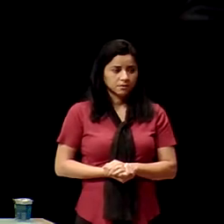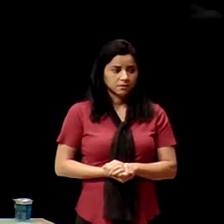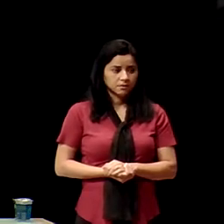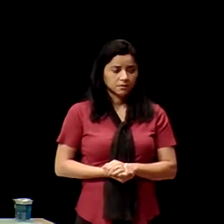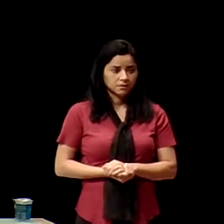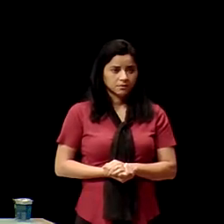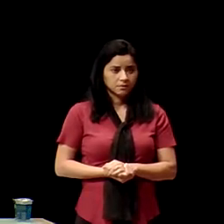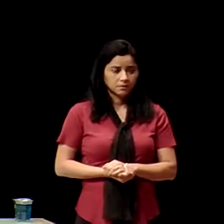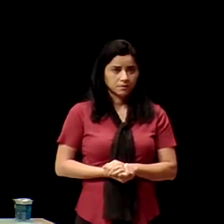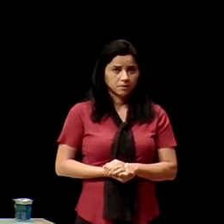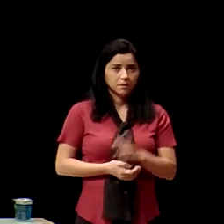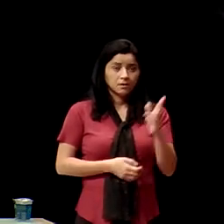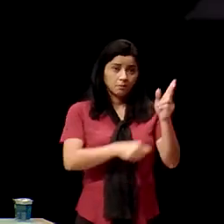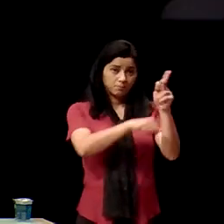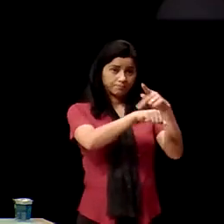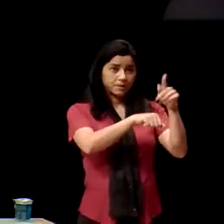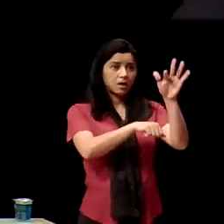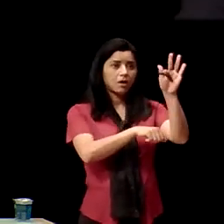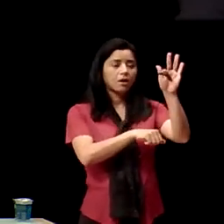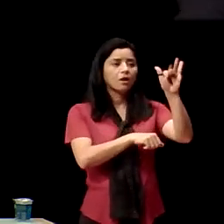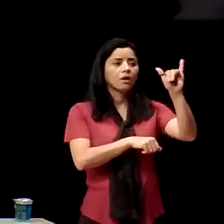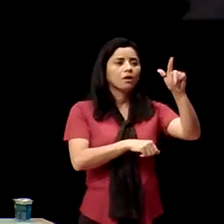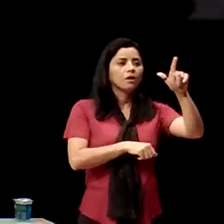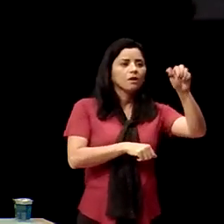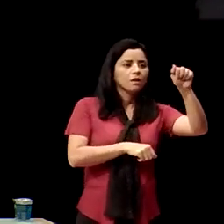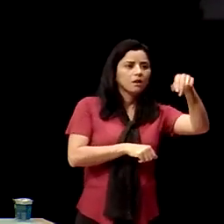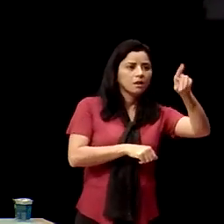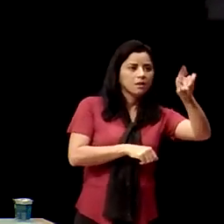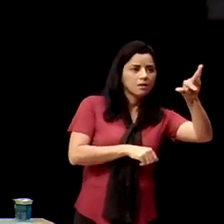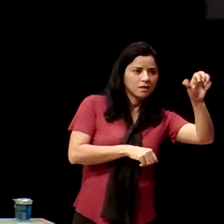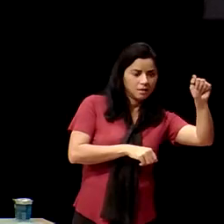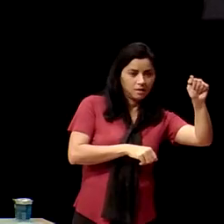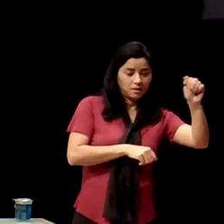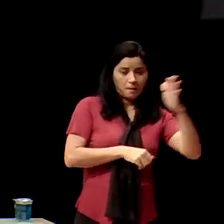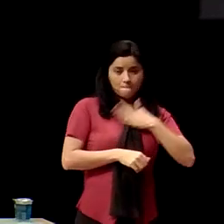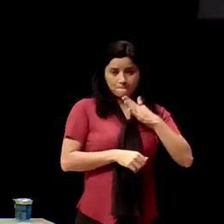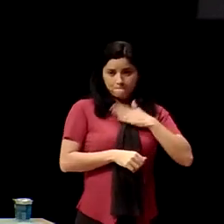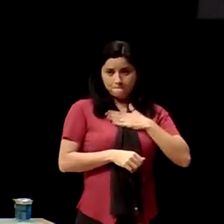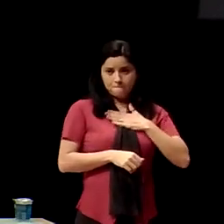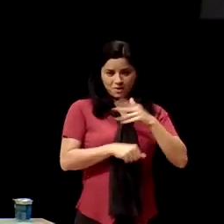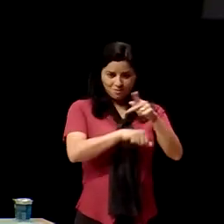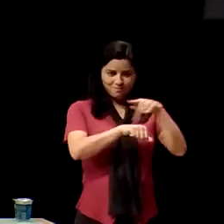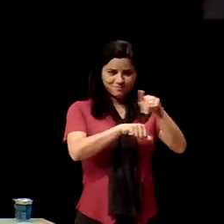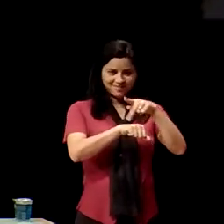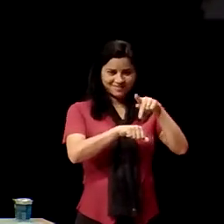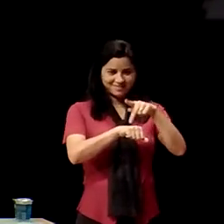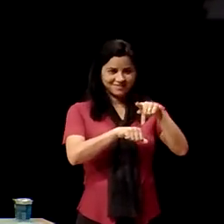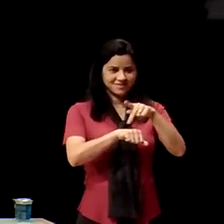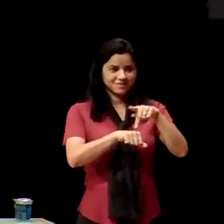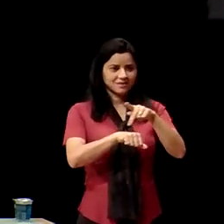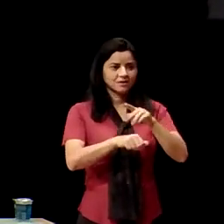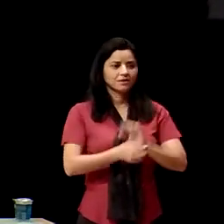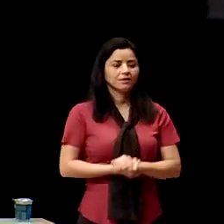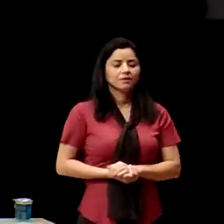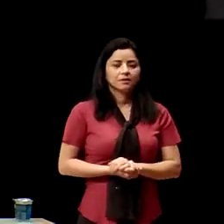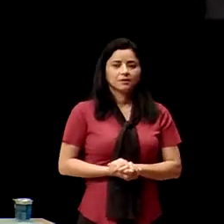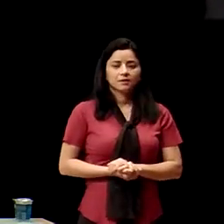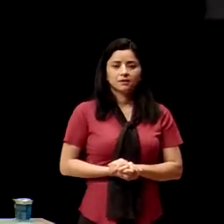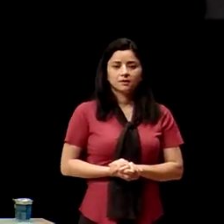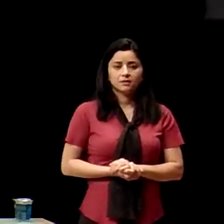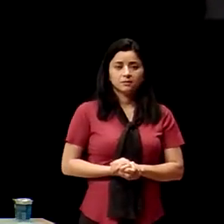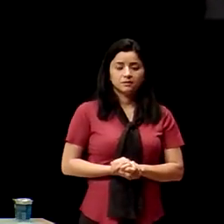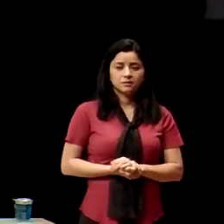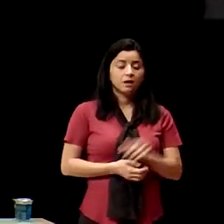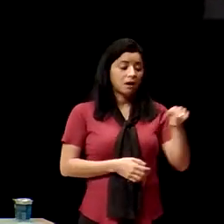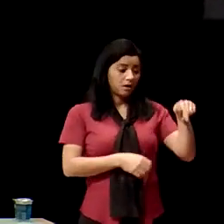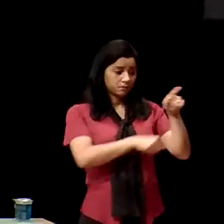home country. Na Finlândia, eu gostaria de dizer algo sobre o meu próprio país. So in Finland, social